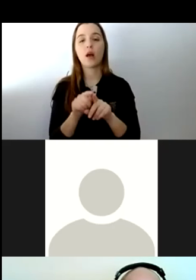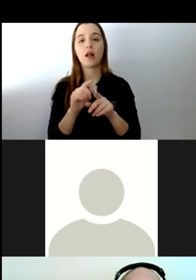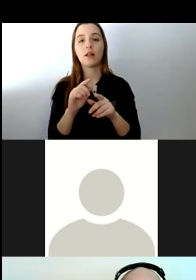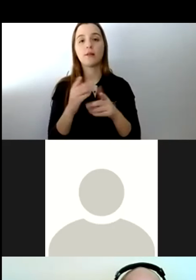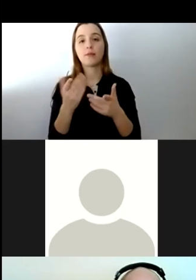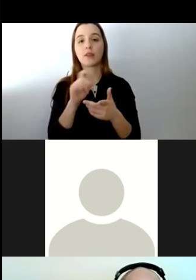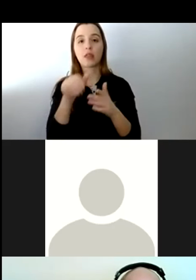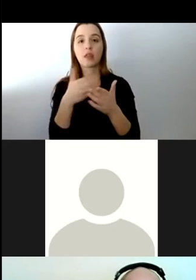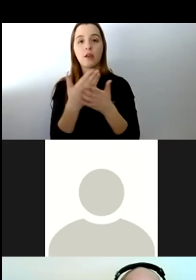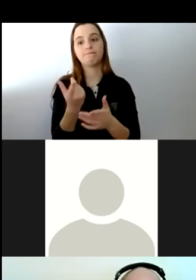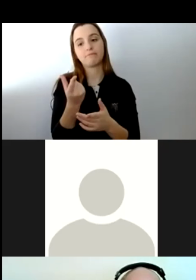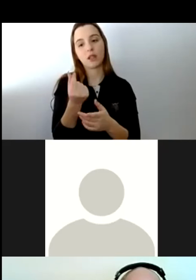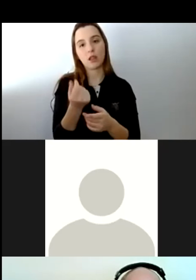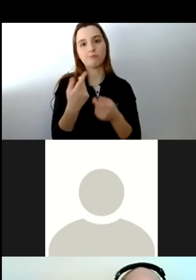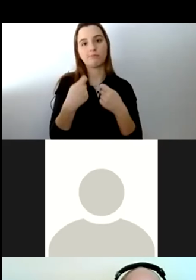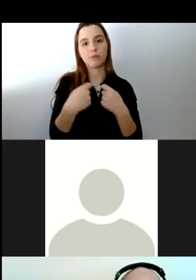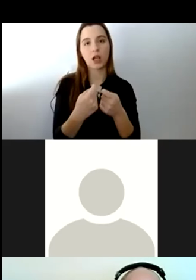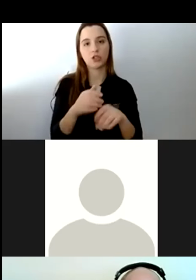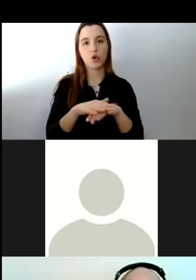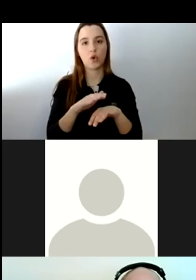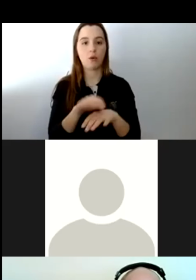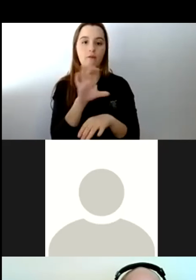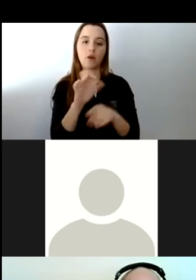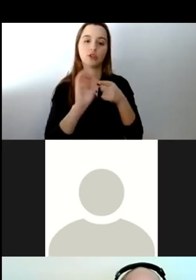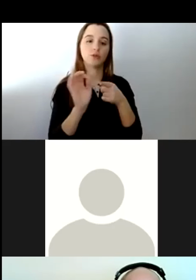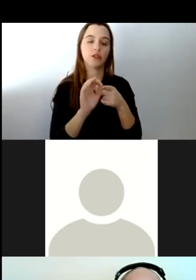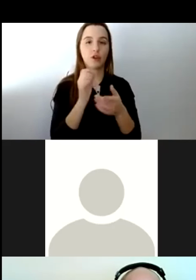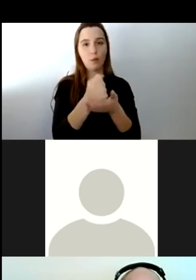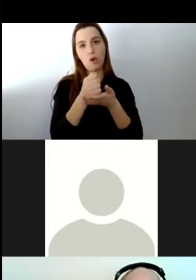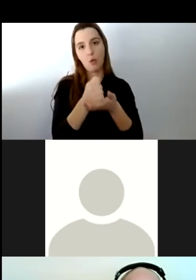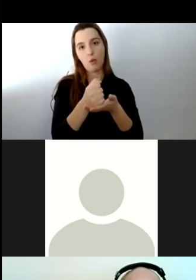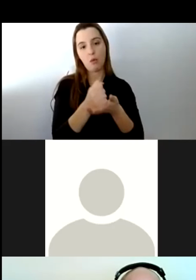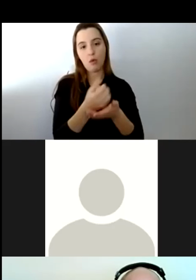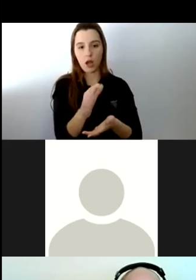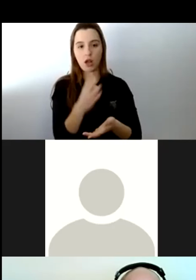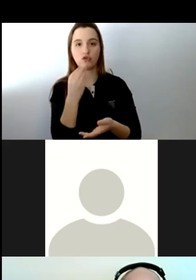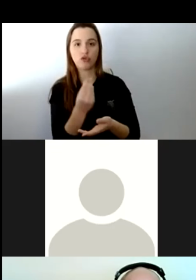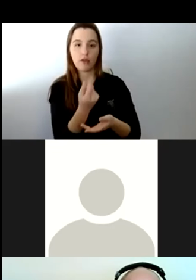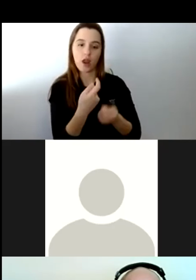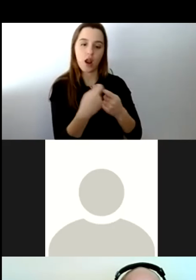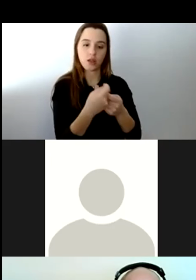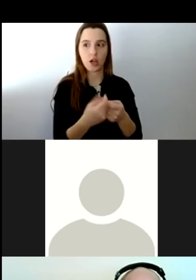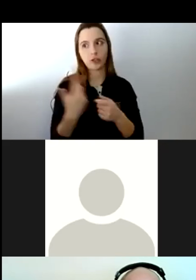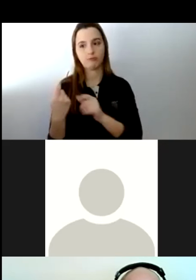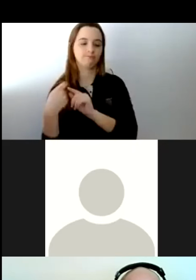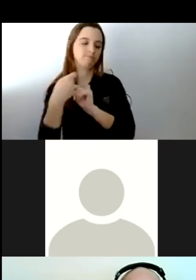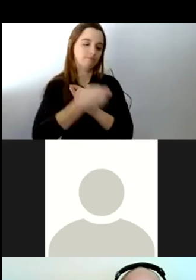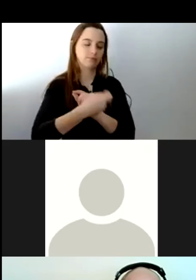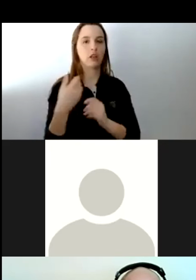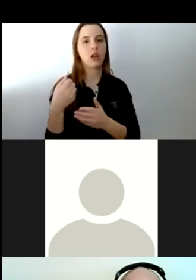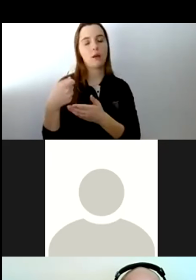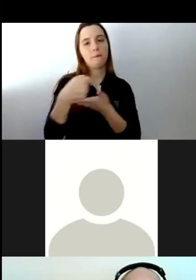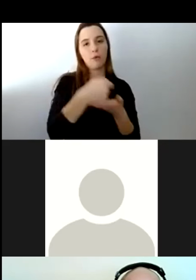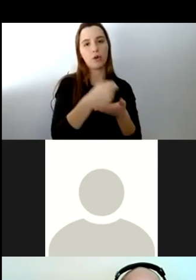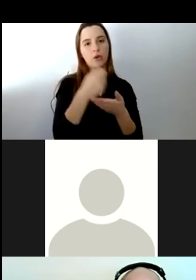encargos resultantes da aplicação de formas específicas de apoio a crianças e jovens com deficiência, designadamente a frequência